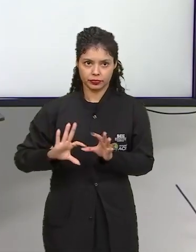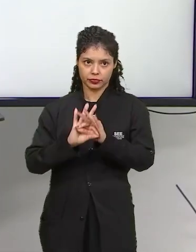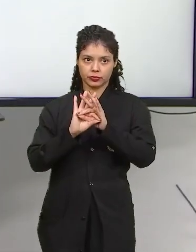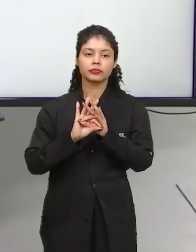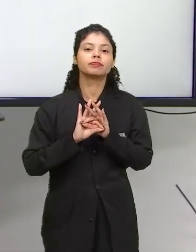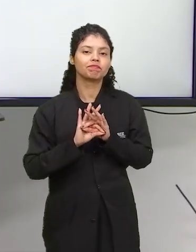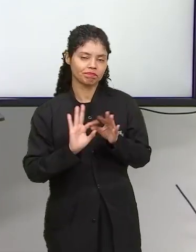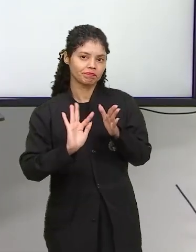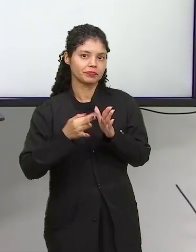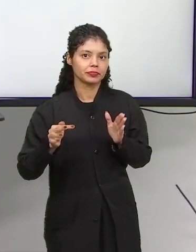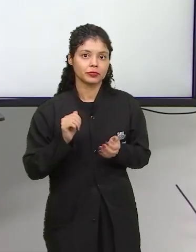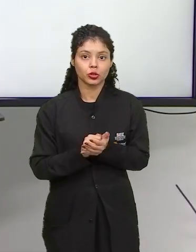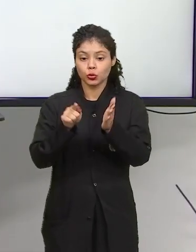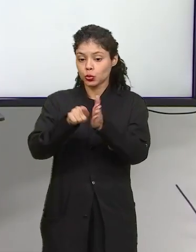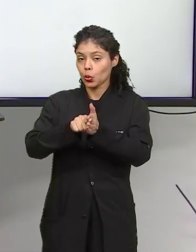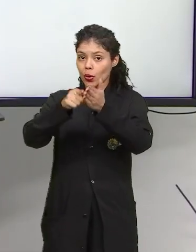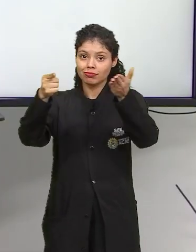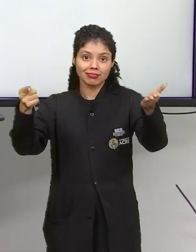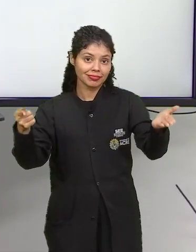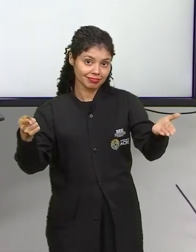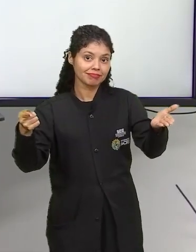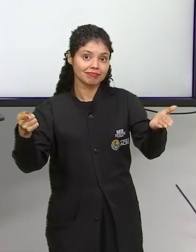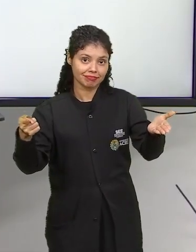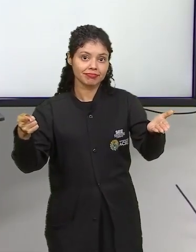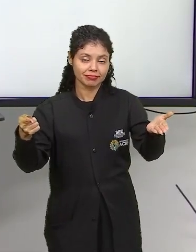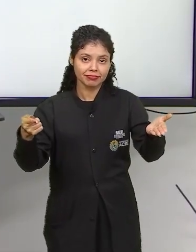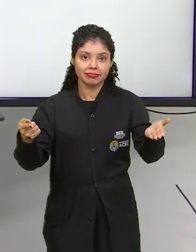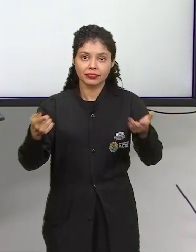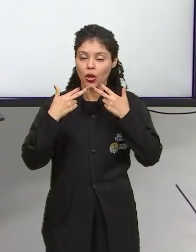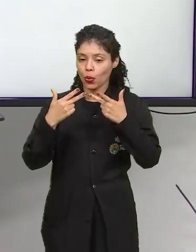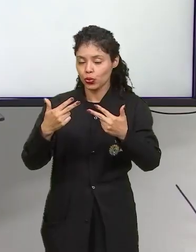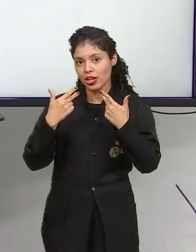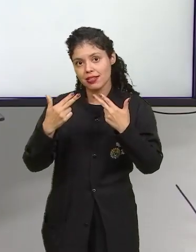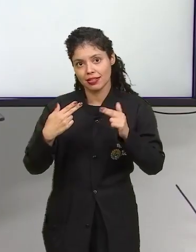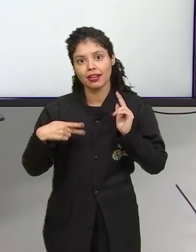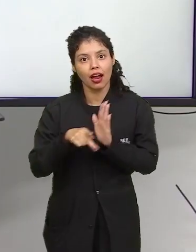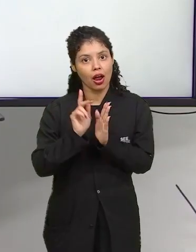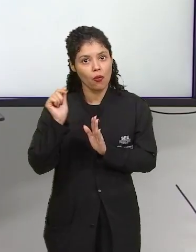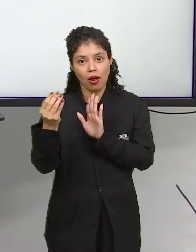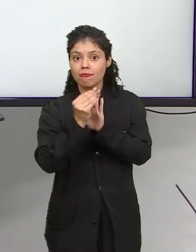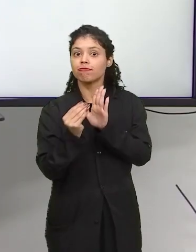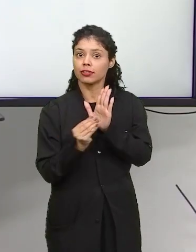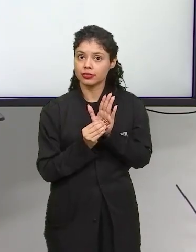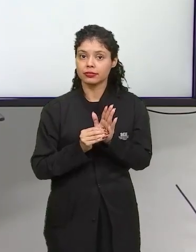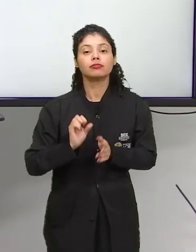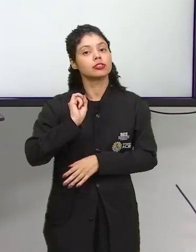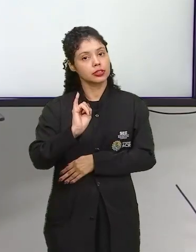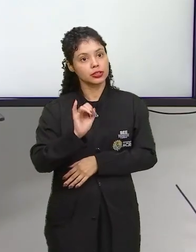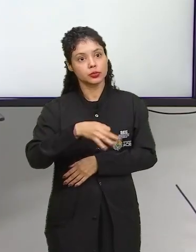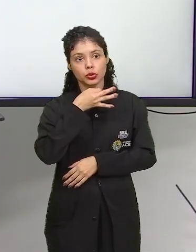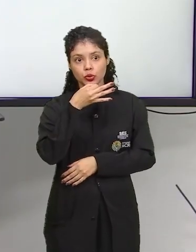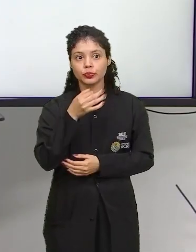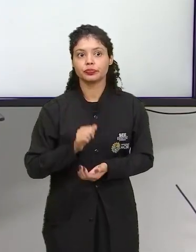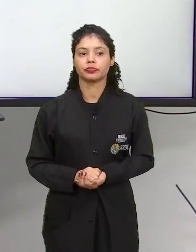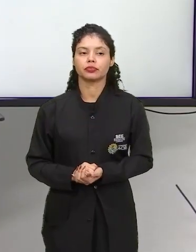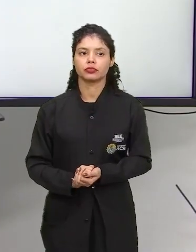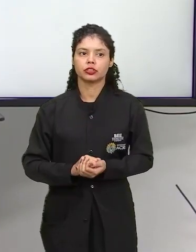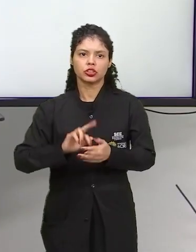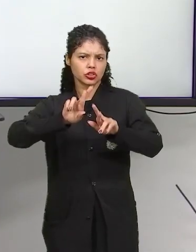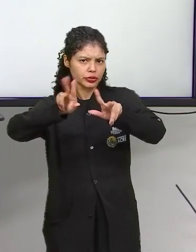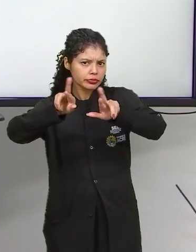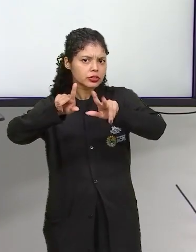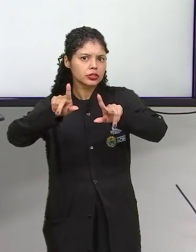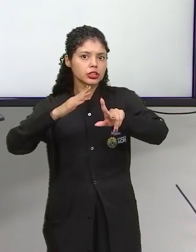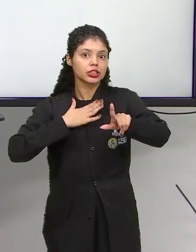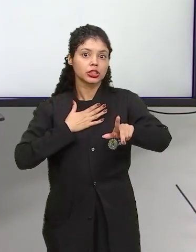função referencial ao jornal, por exemplo. É dar uma notícia, um fato, sem ter a sua opinião. Diferente da emotiva,